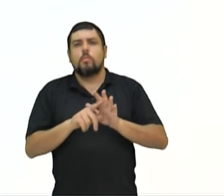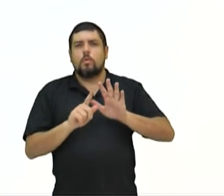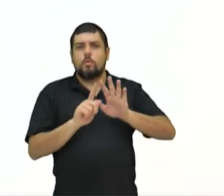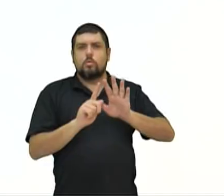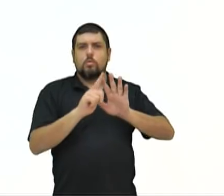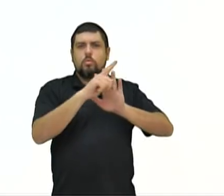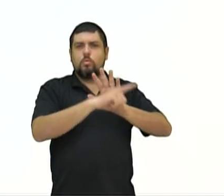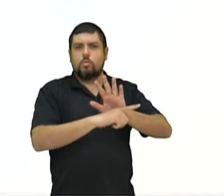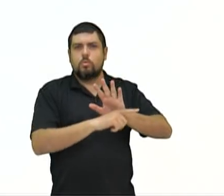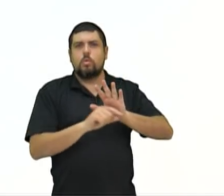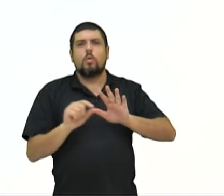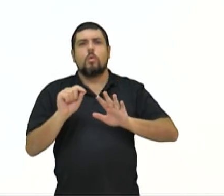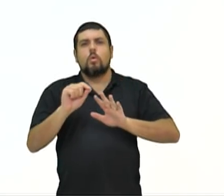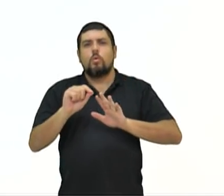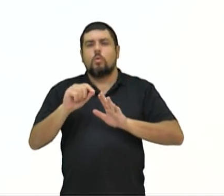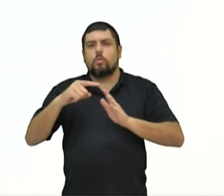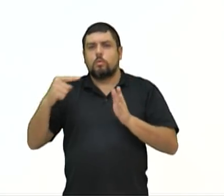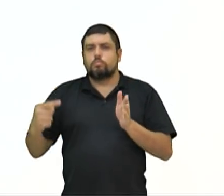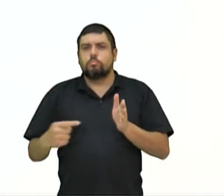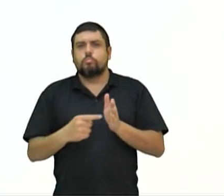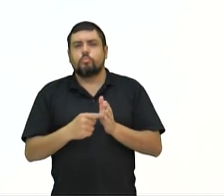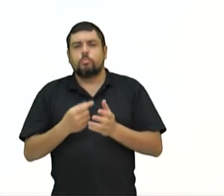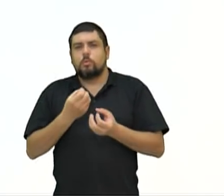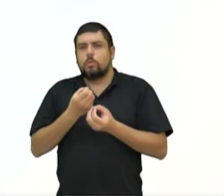textual conhecido por depoimento,